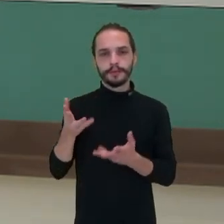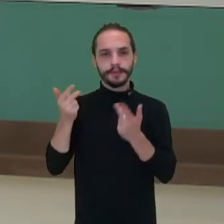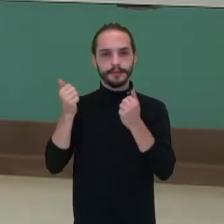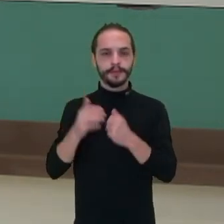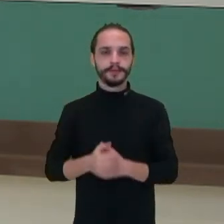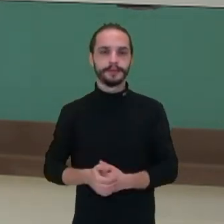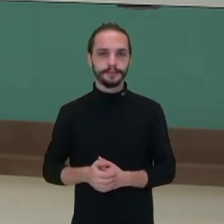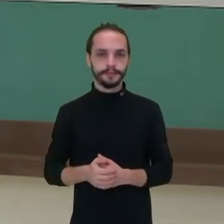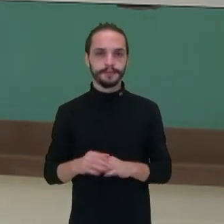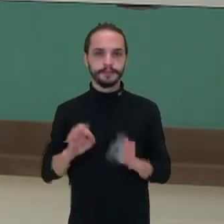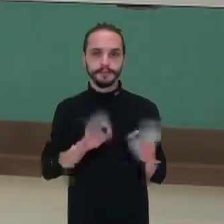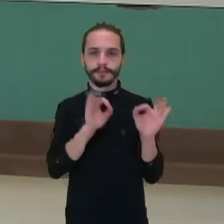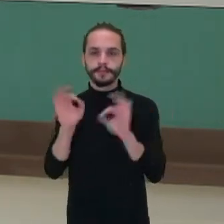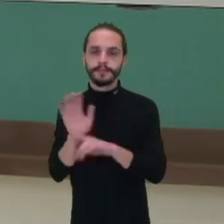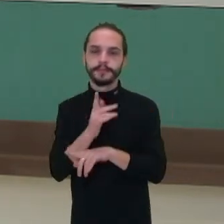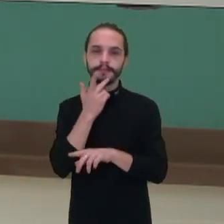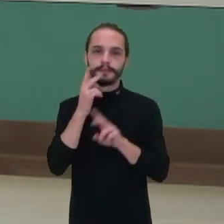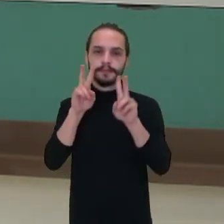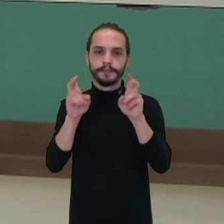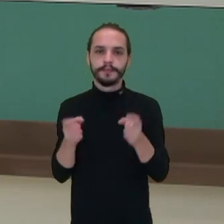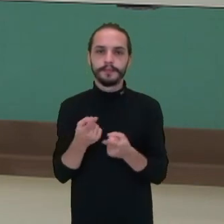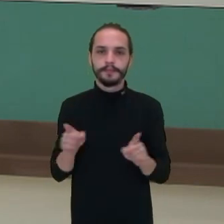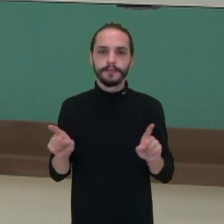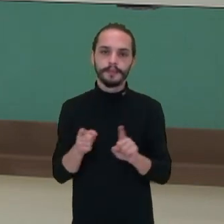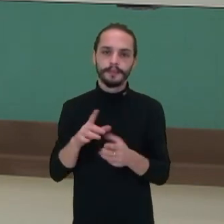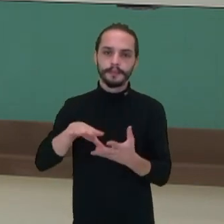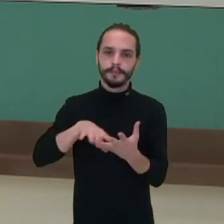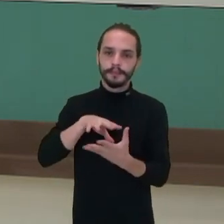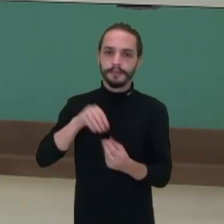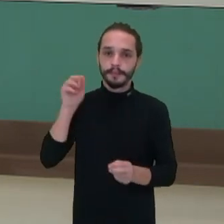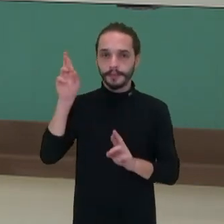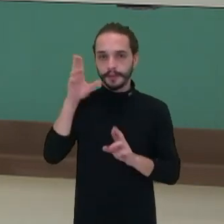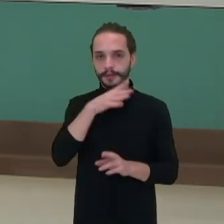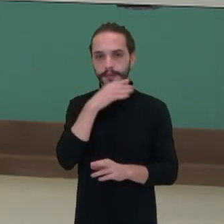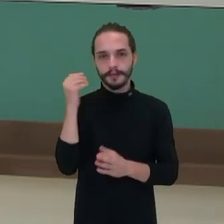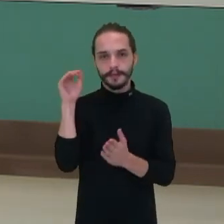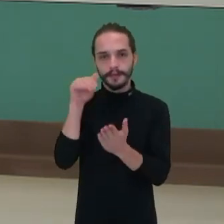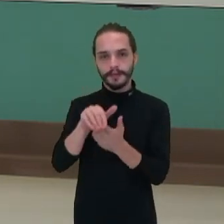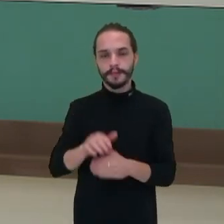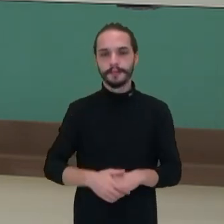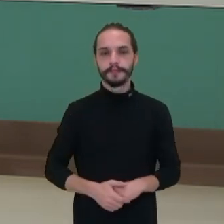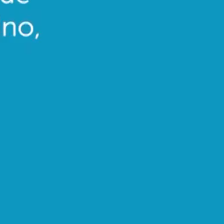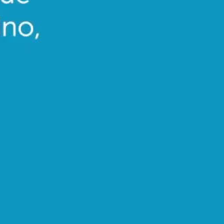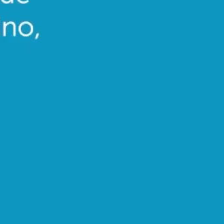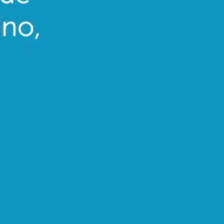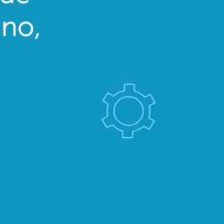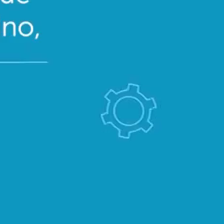certo? Nesse vídeo nós falamos sobre música barroca, espero que vocês tenham gostado, até breve.